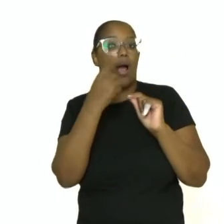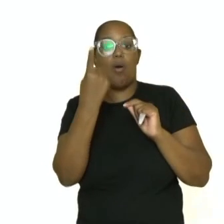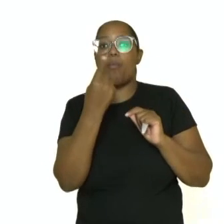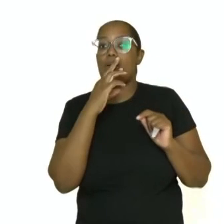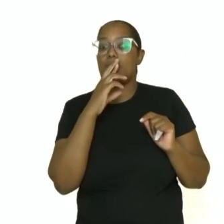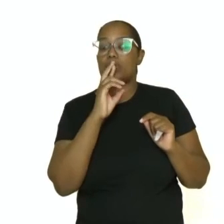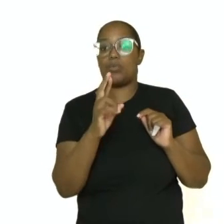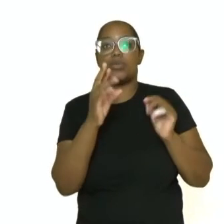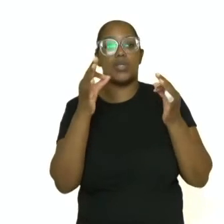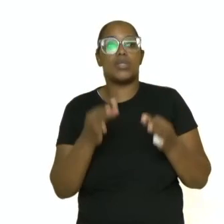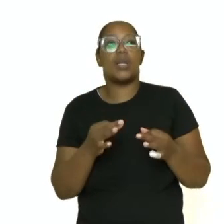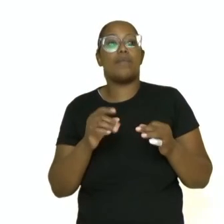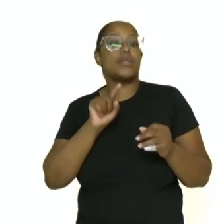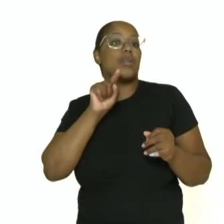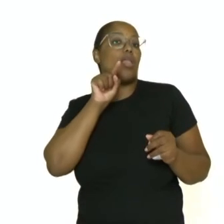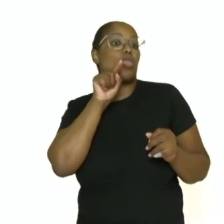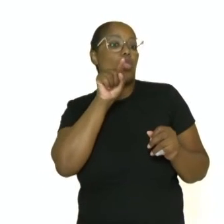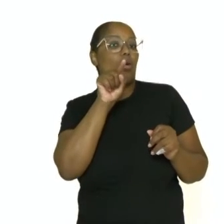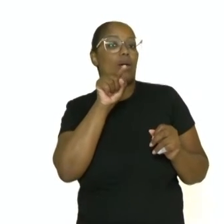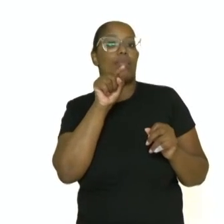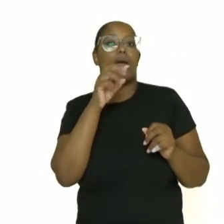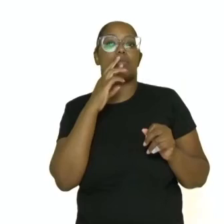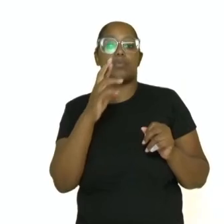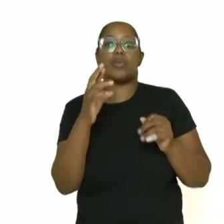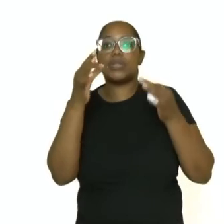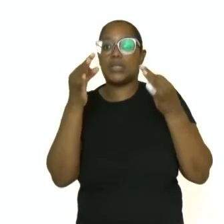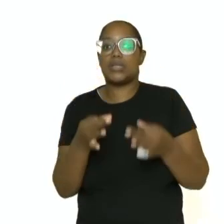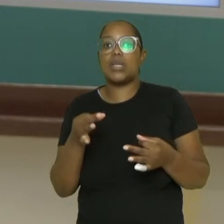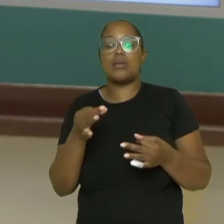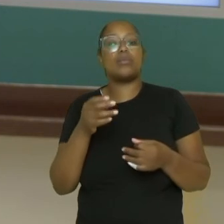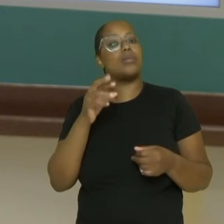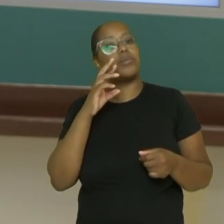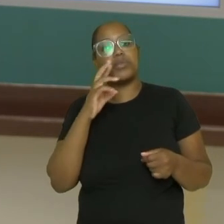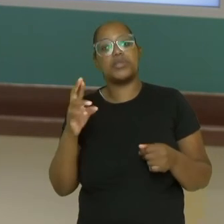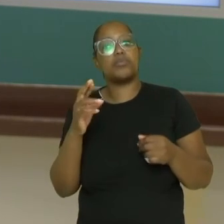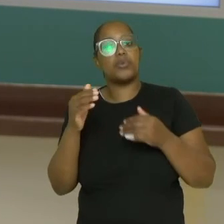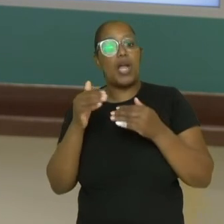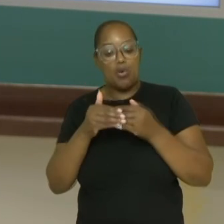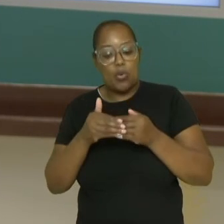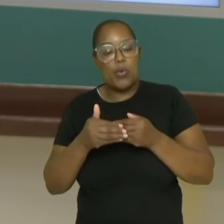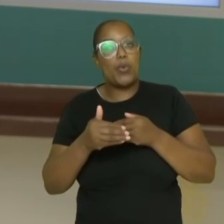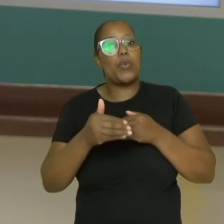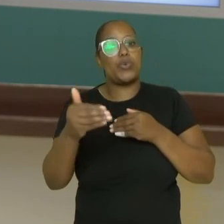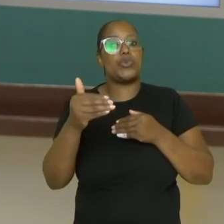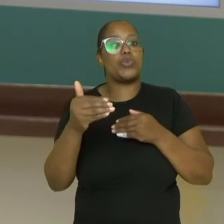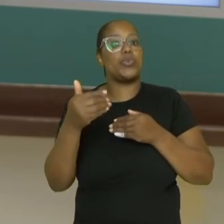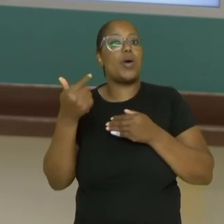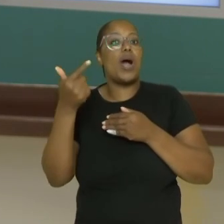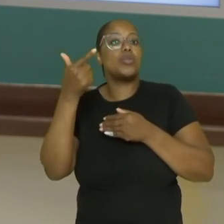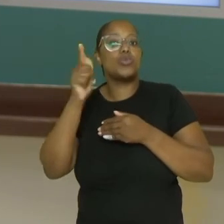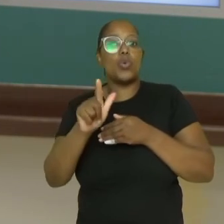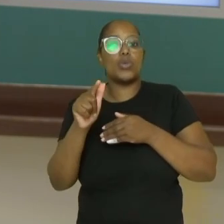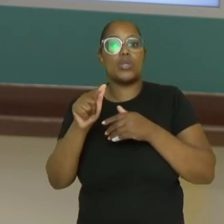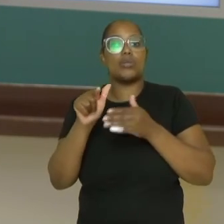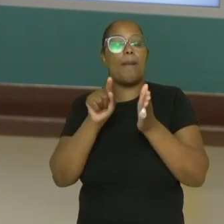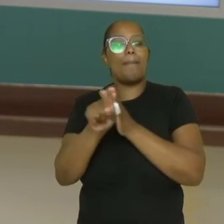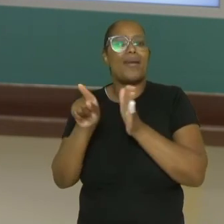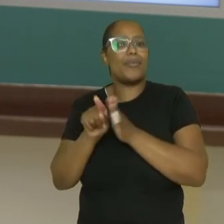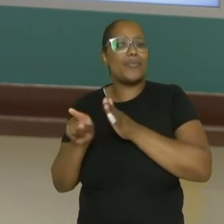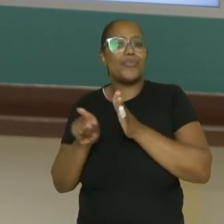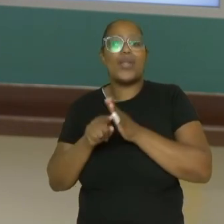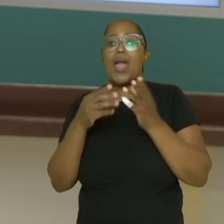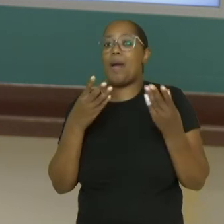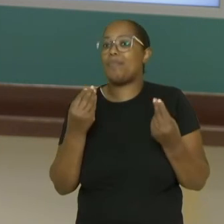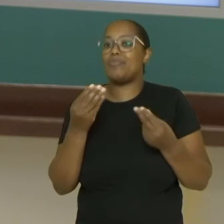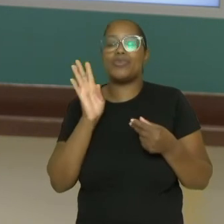resposta. Então você toca na resposta certa e aí ele vai permitir você prosseguir para as próximas perguntas. É bem legal porque